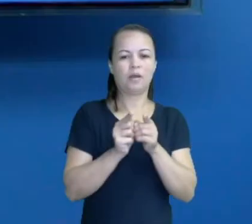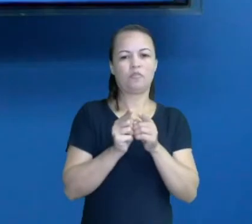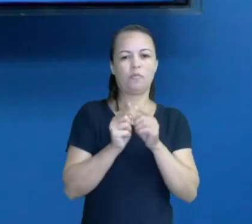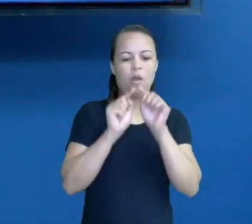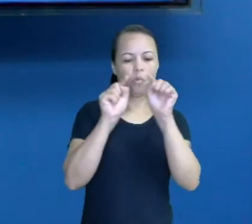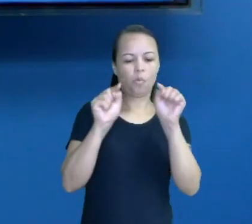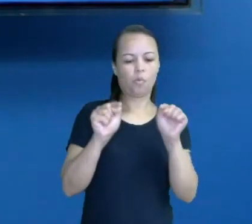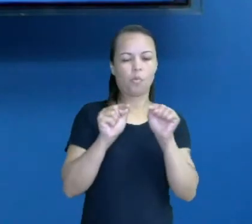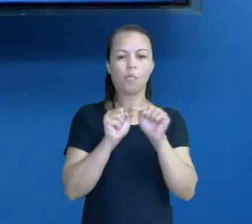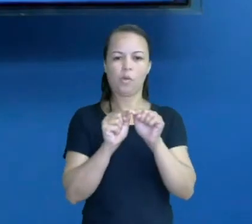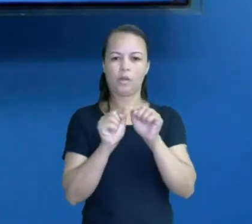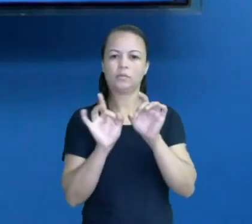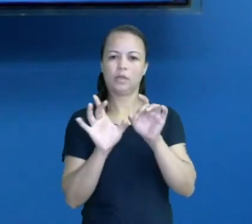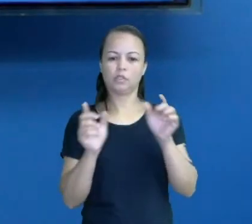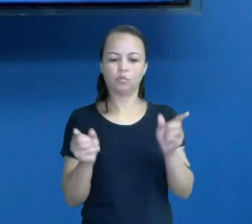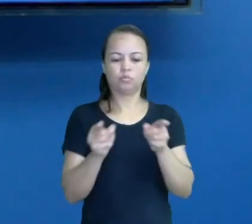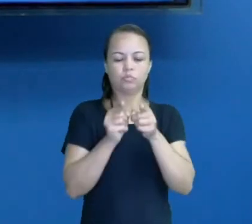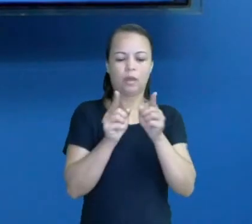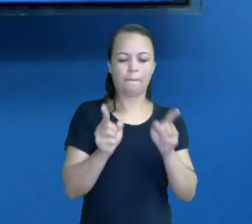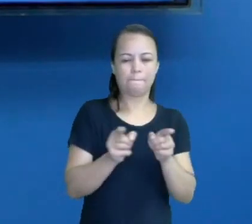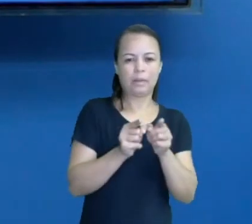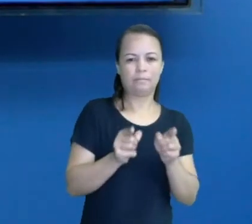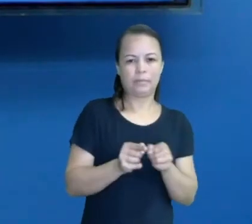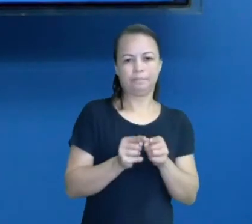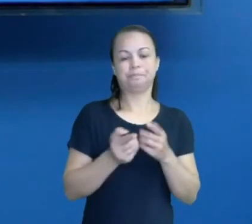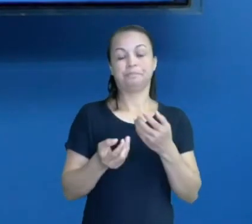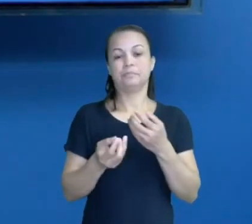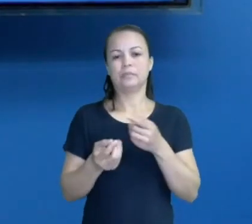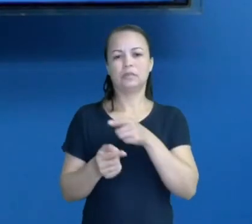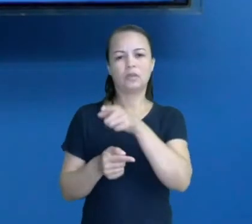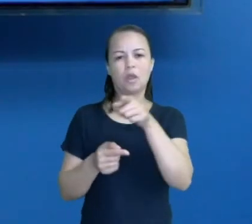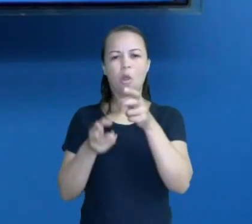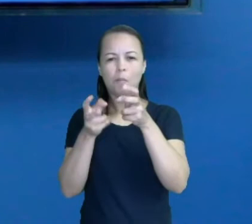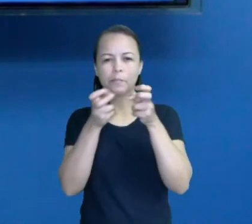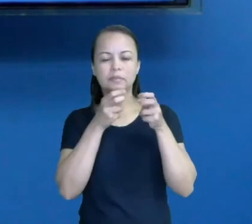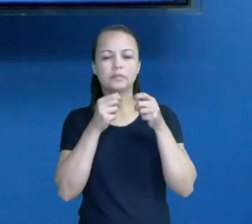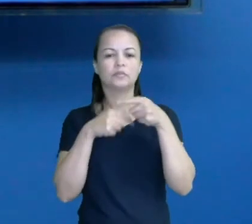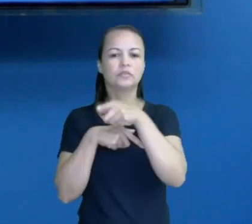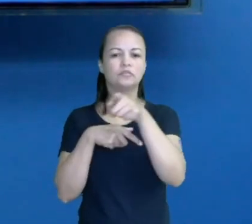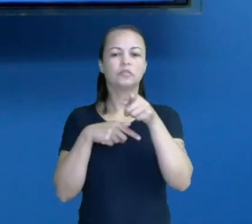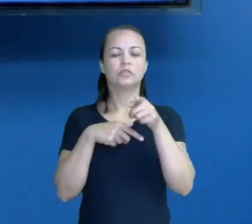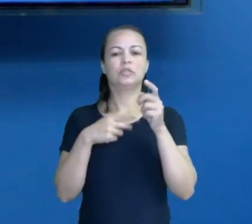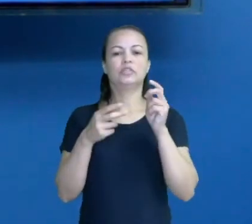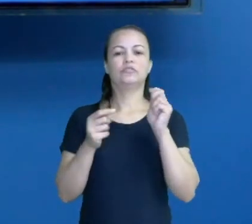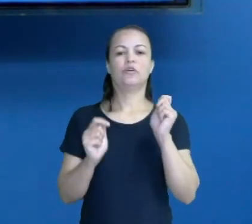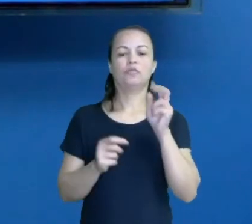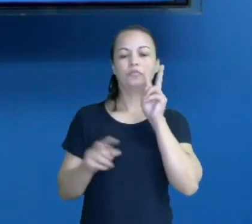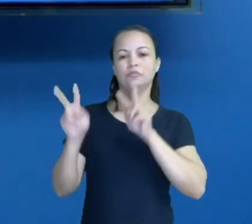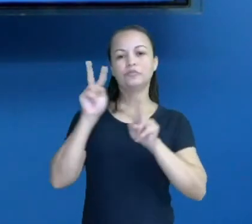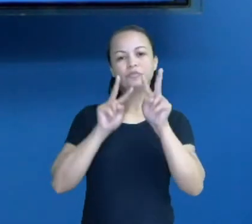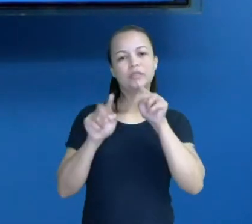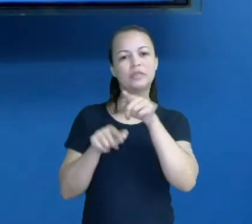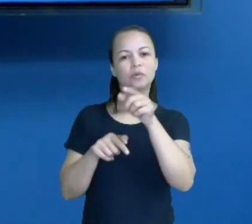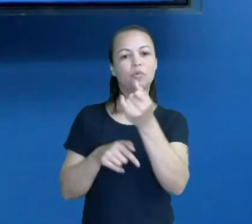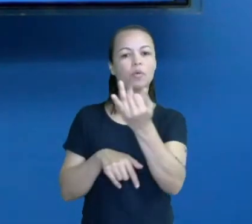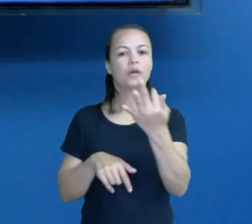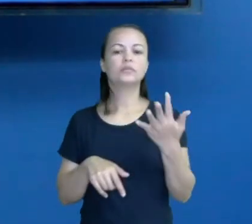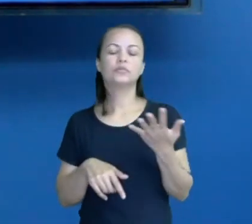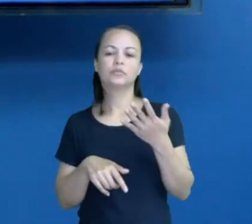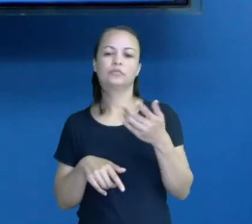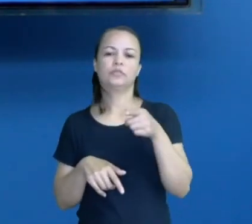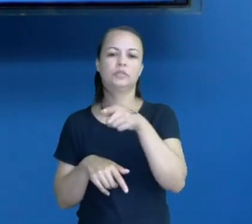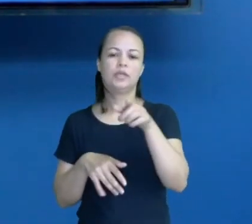Vocês contam e vai estar opções aí, onde você vai ver se você acertou, tá